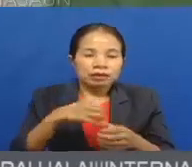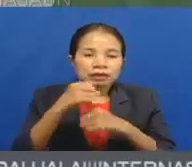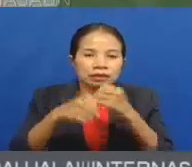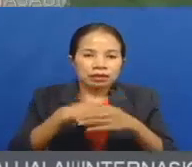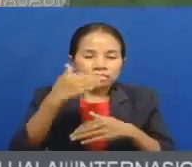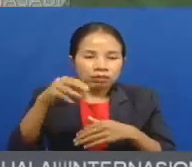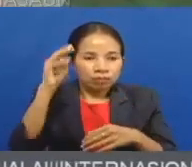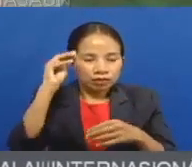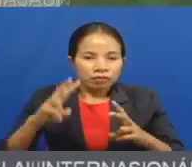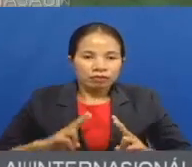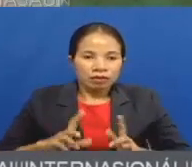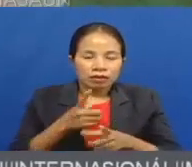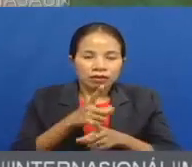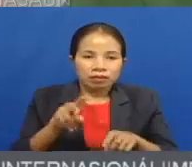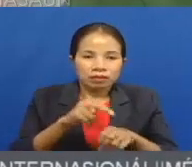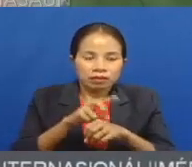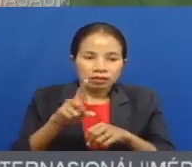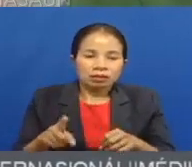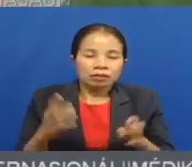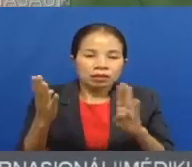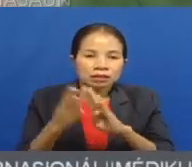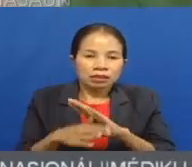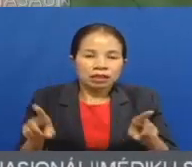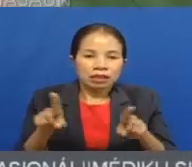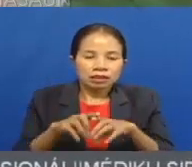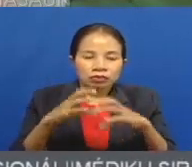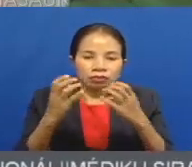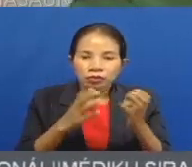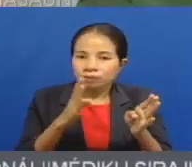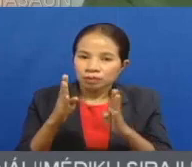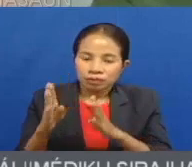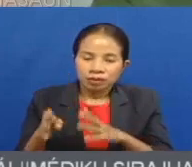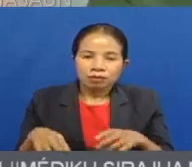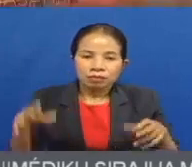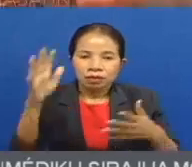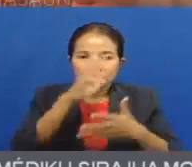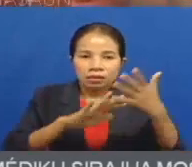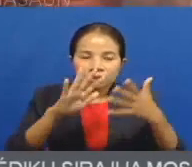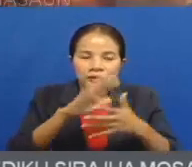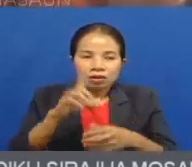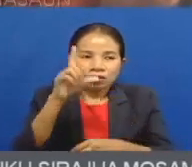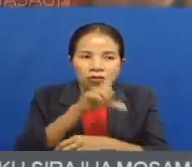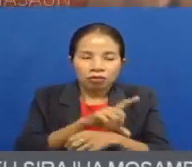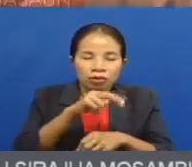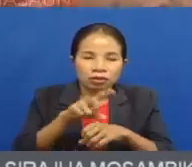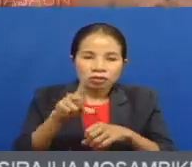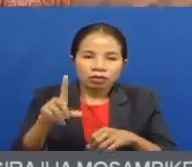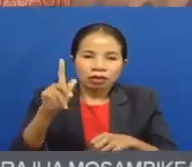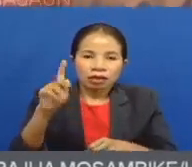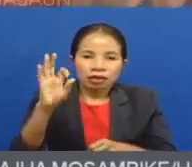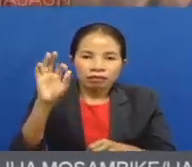Assunto Combatente Libertação Nacional, Maxai, Comissão Organizadora, para celebração Lourão Nacional